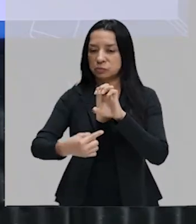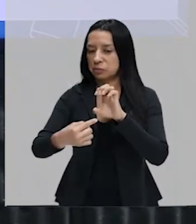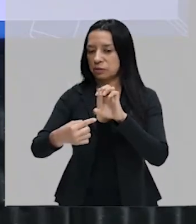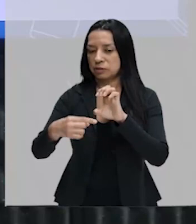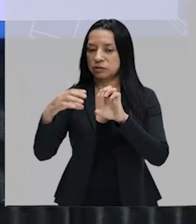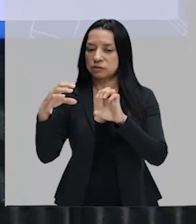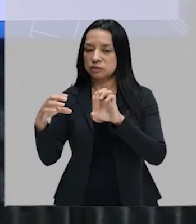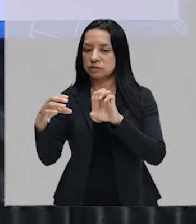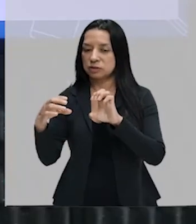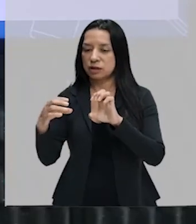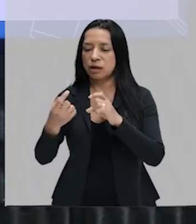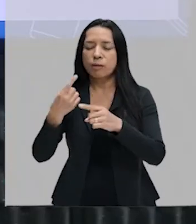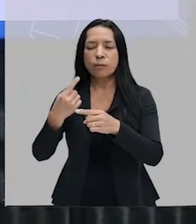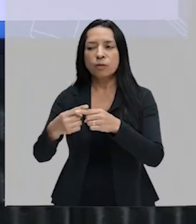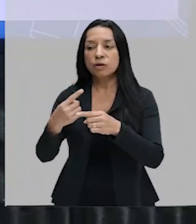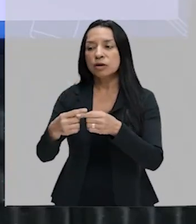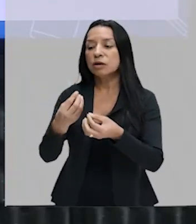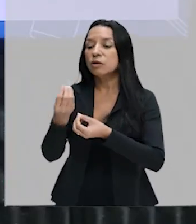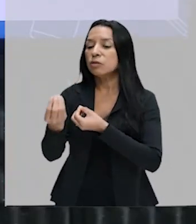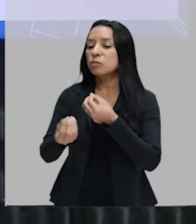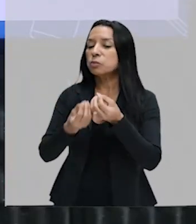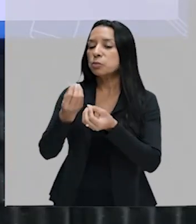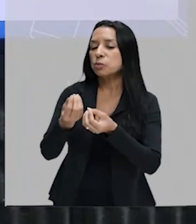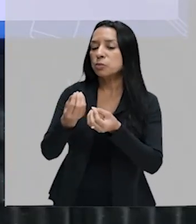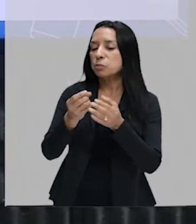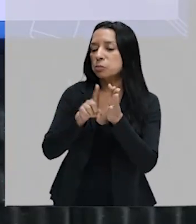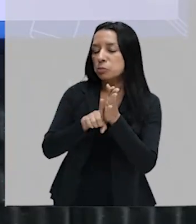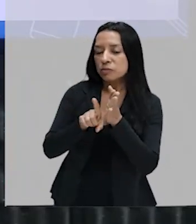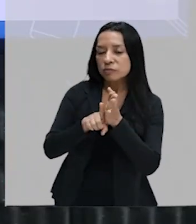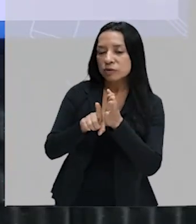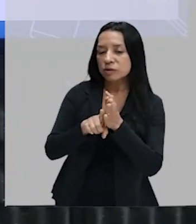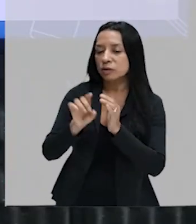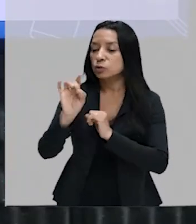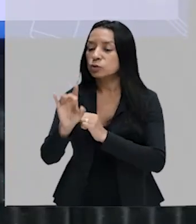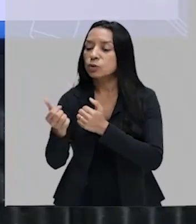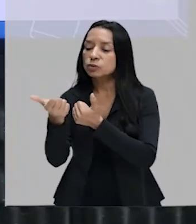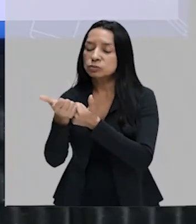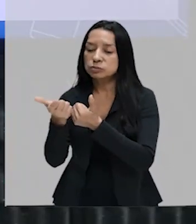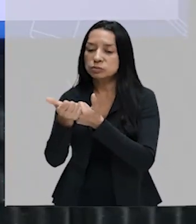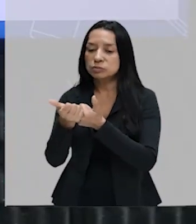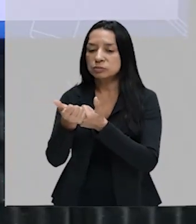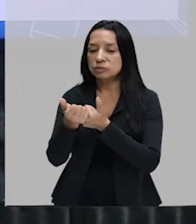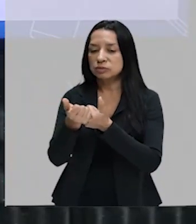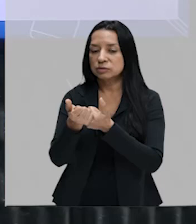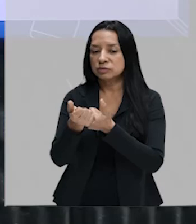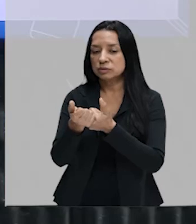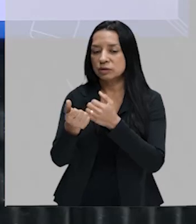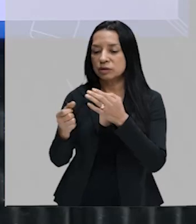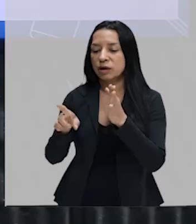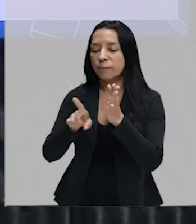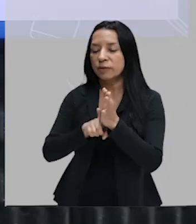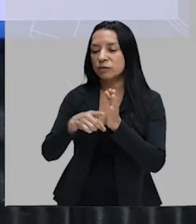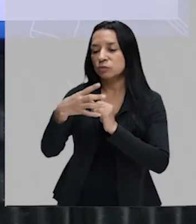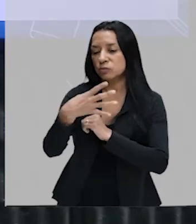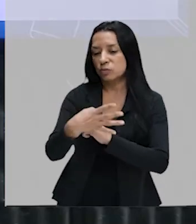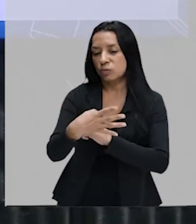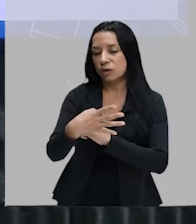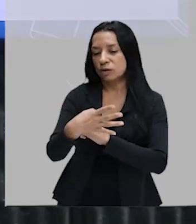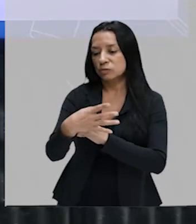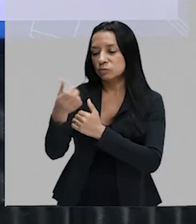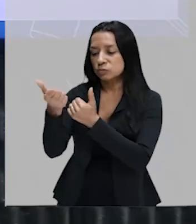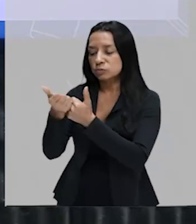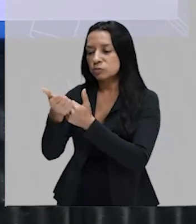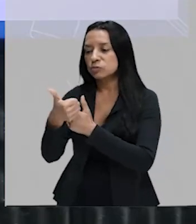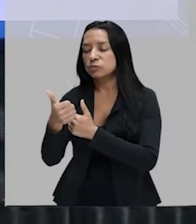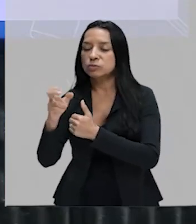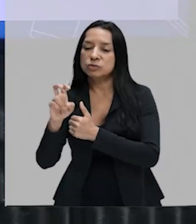vou garantir? É só você substituir, tá? Coloque o menos 4 lá no lugar do 15. Então, tu